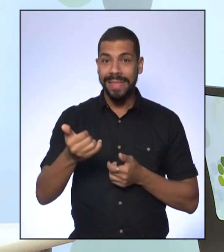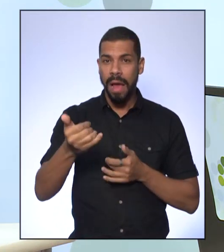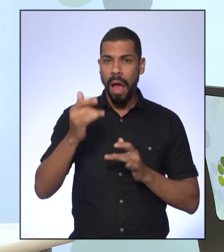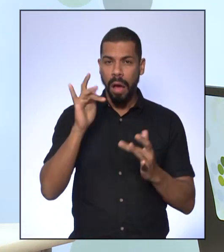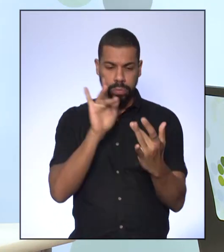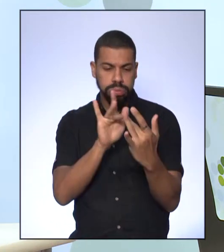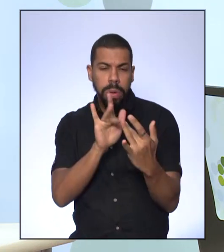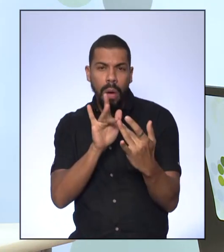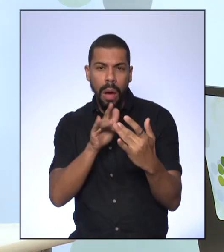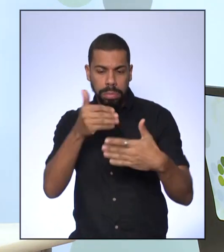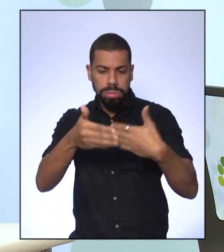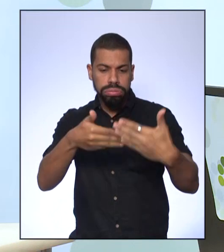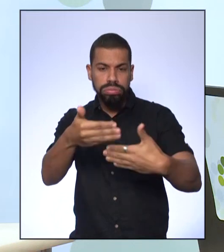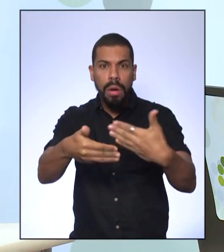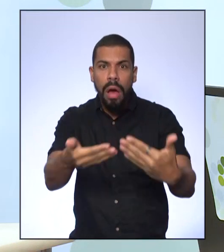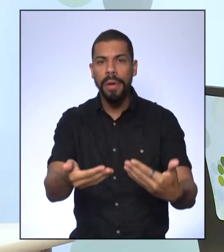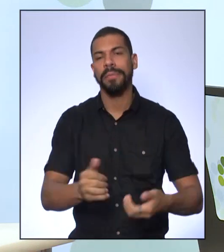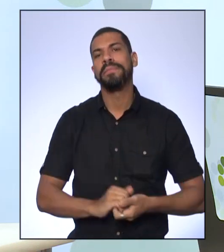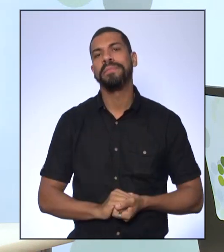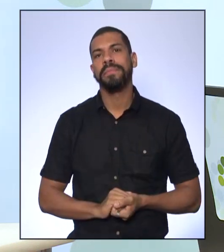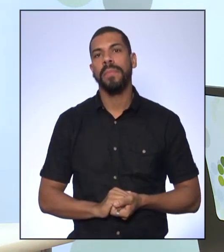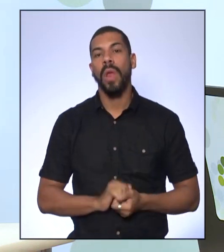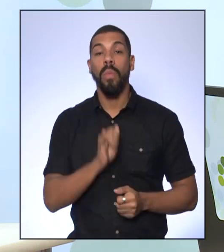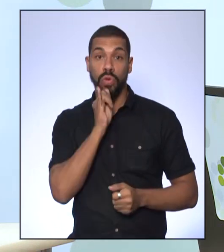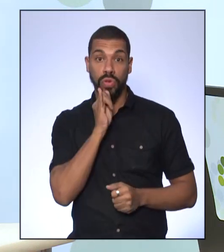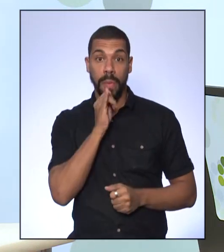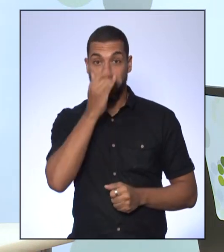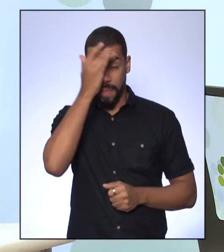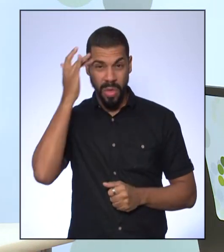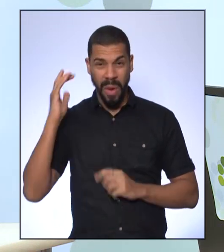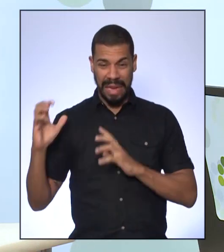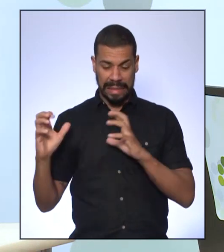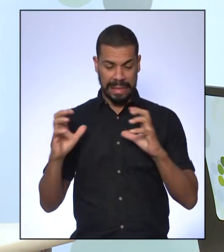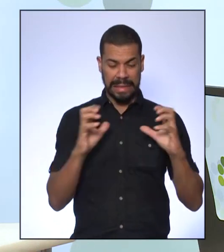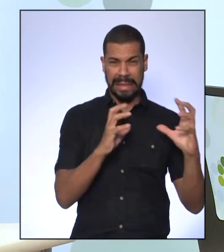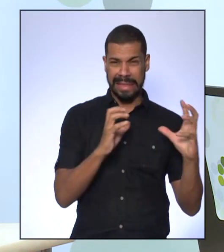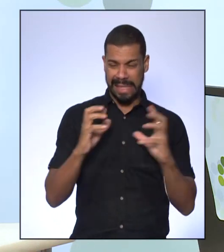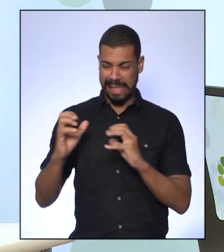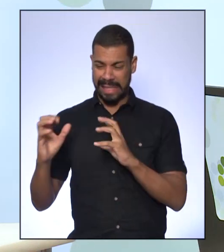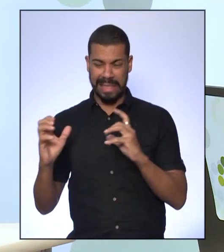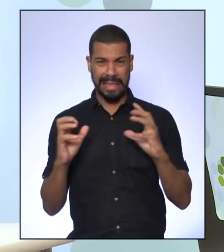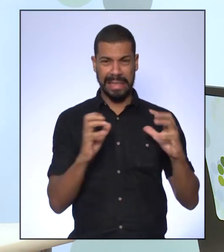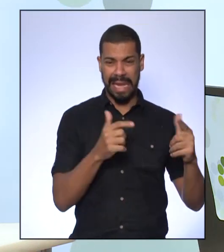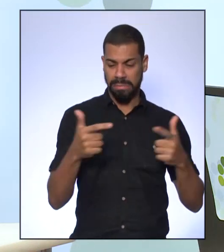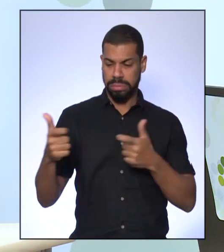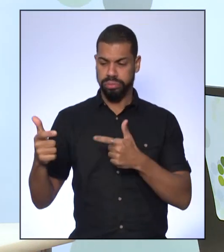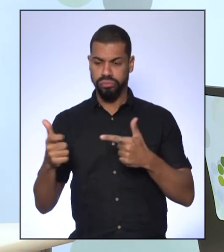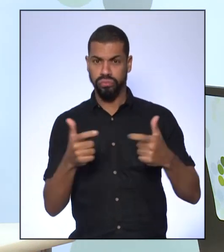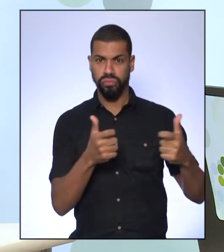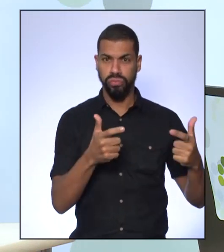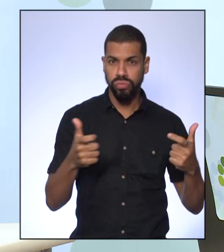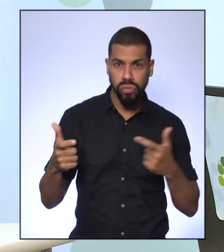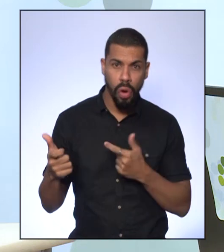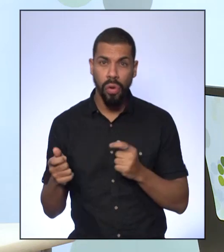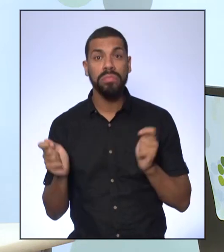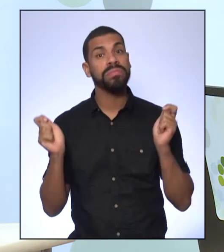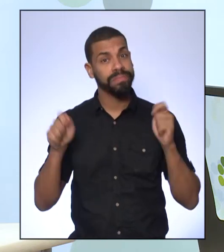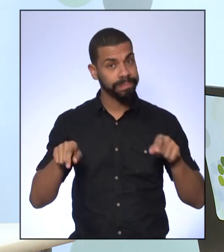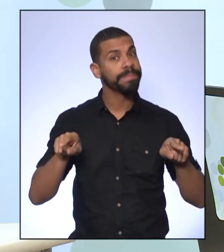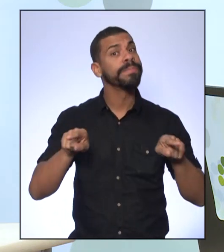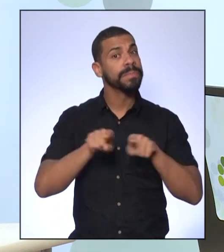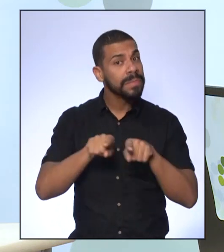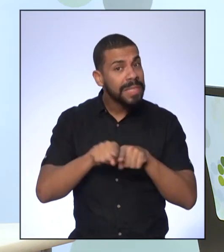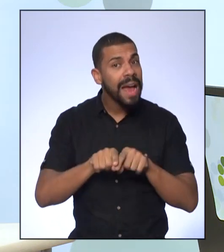se dá, assim, com as questões de guerra, de espionagem, tá? Então a gente deve muito ao desenvolvimento